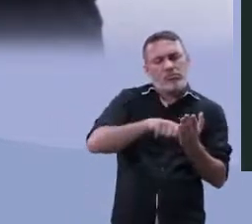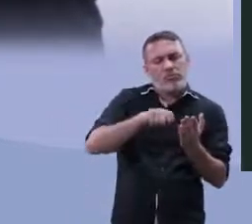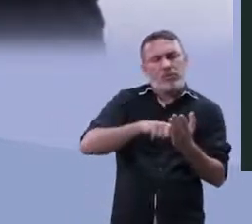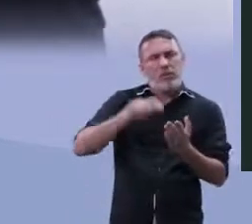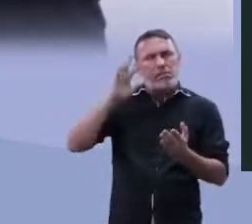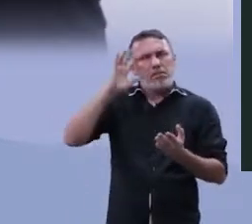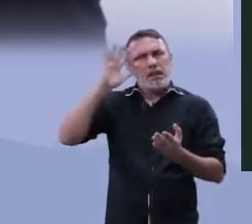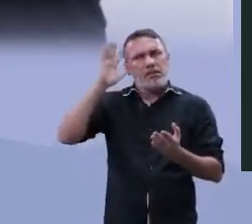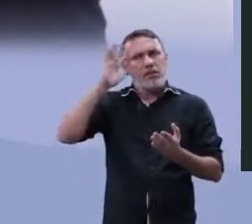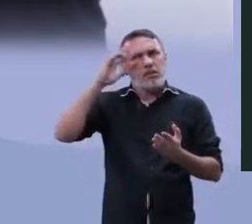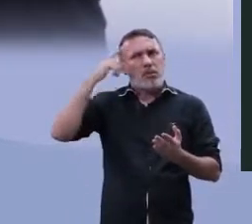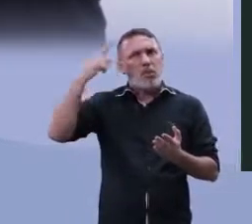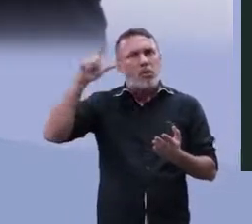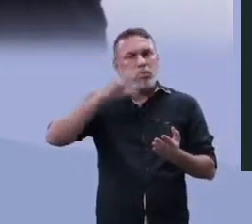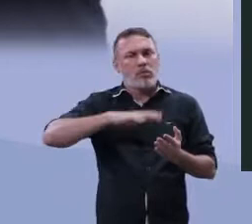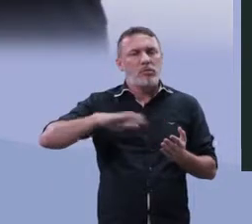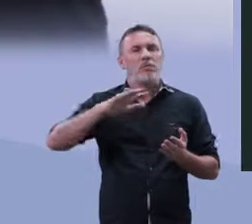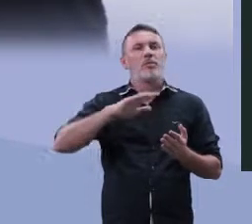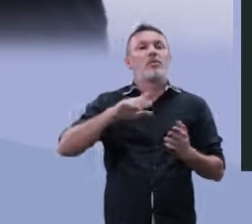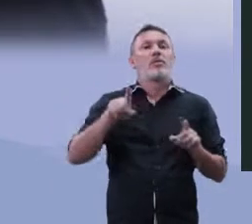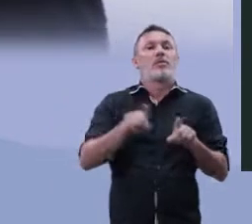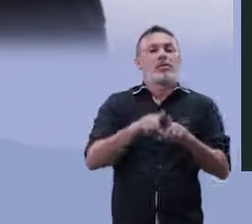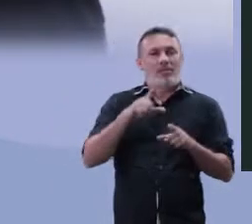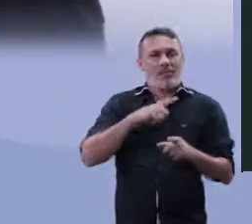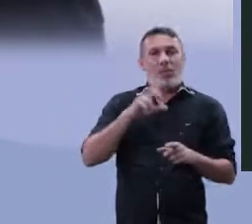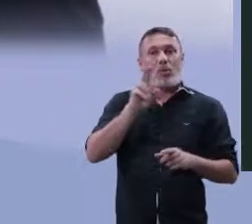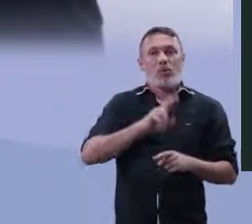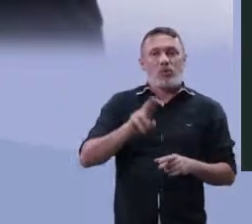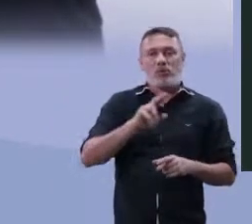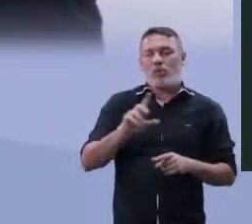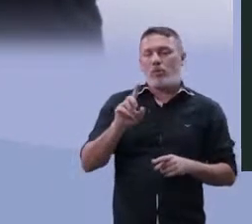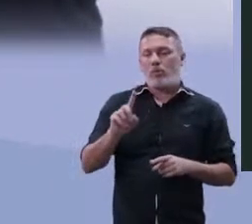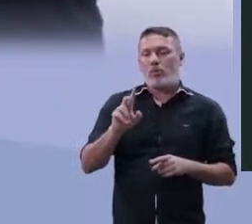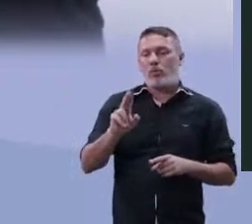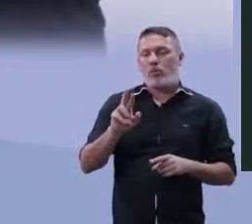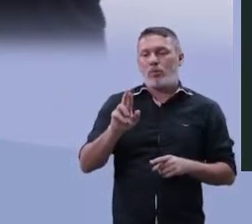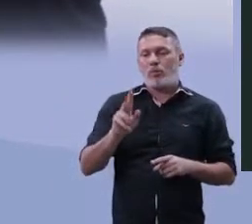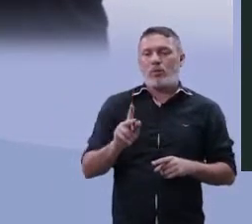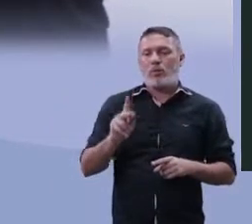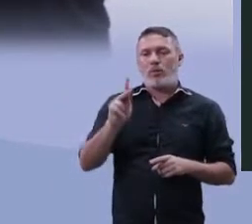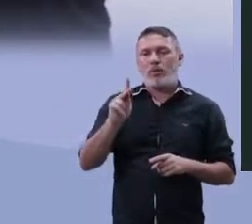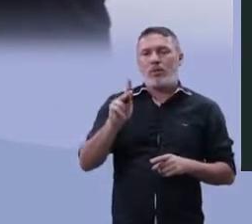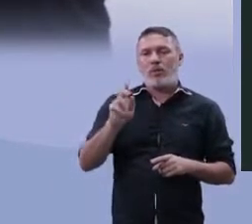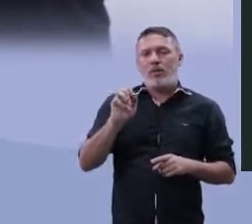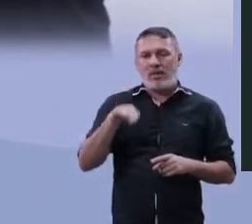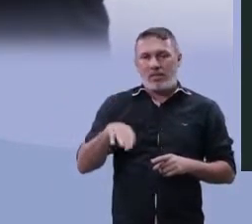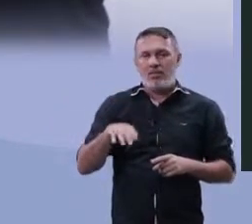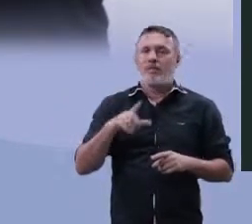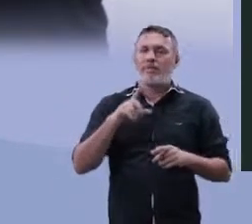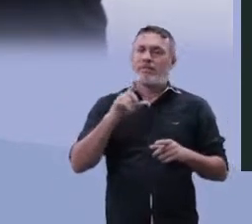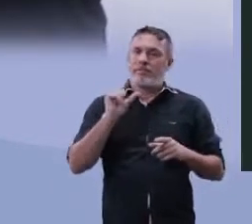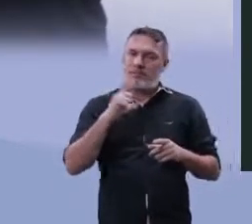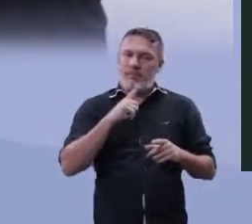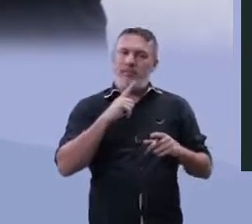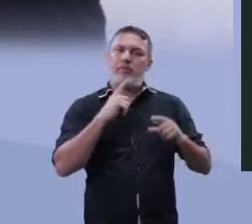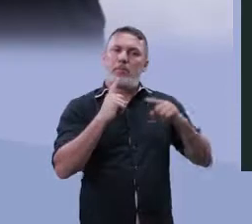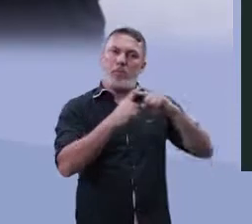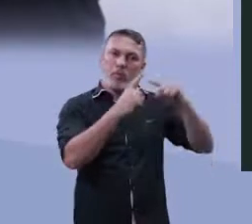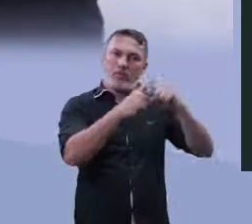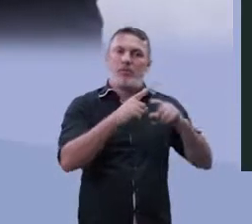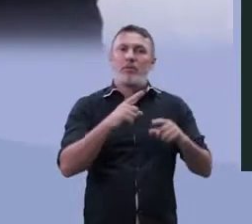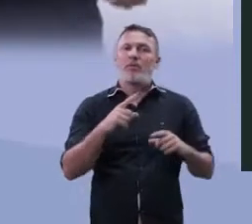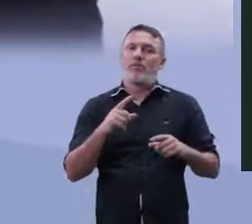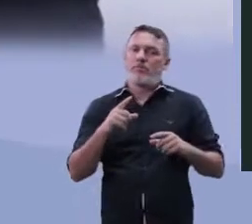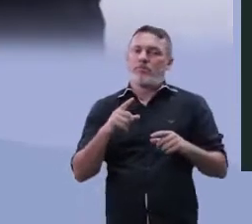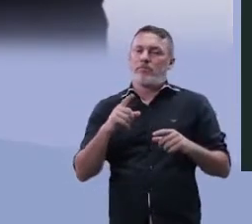outros pensadores, principalmente o Durkheim, né, que exerce uma influência, embora tenha características positivistas, ele não é